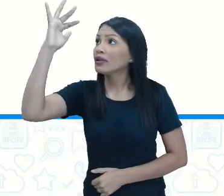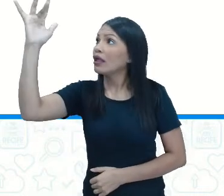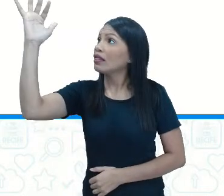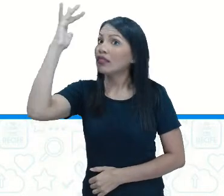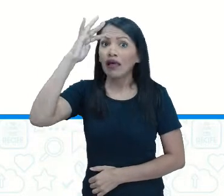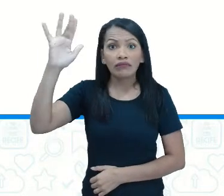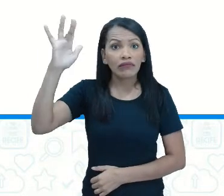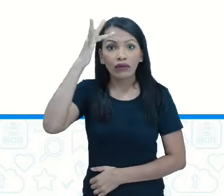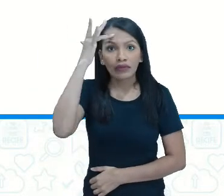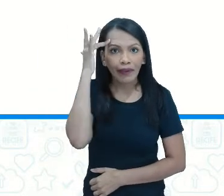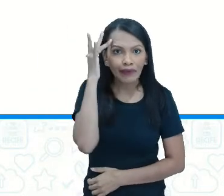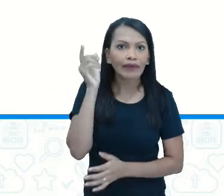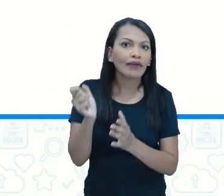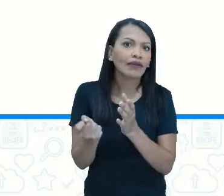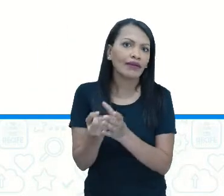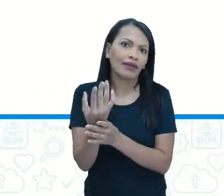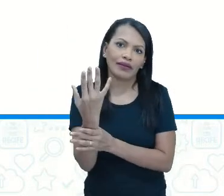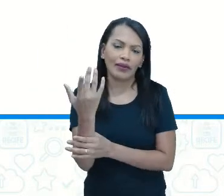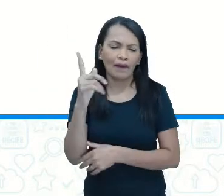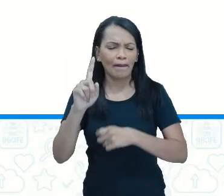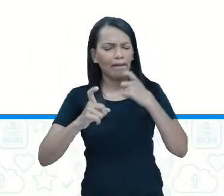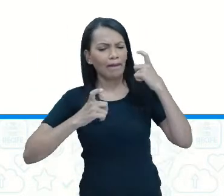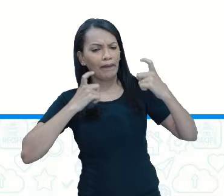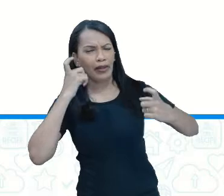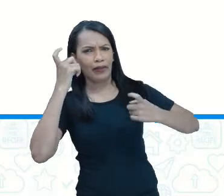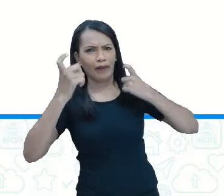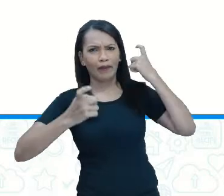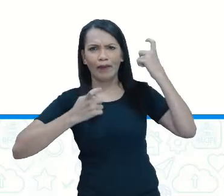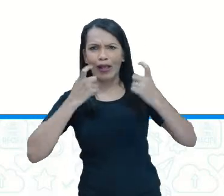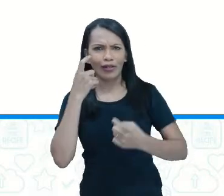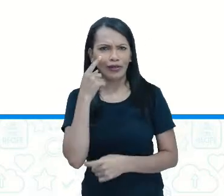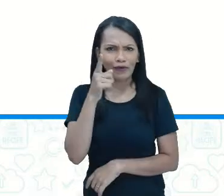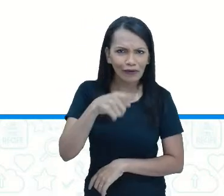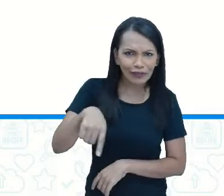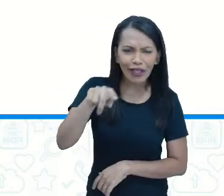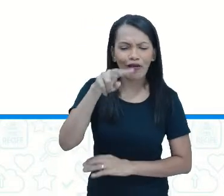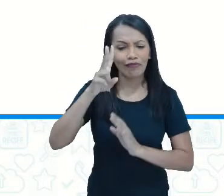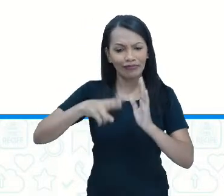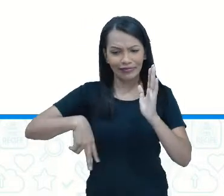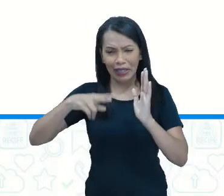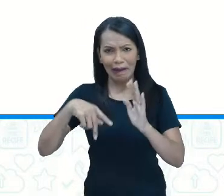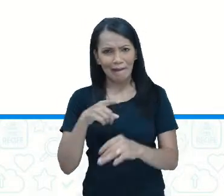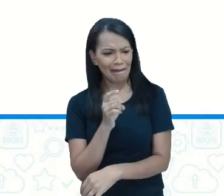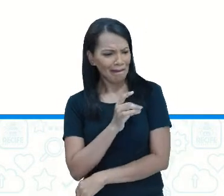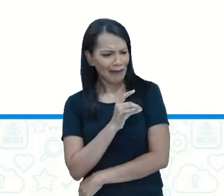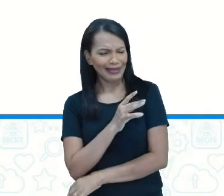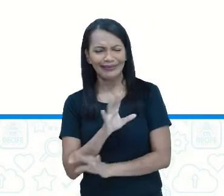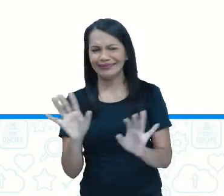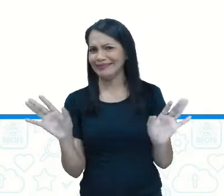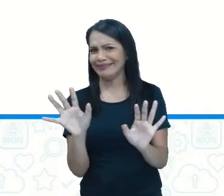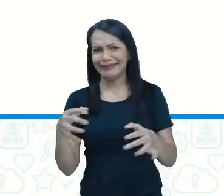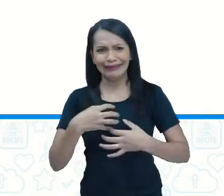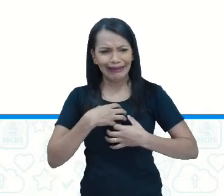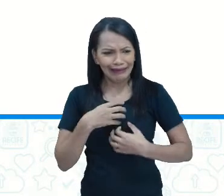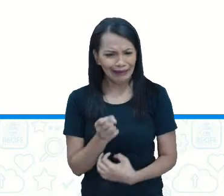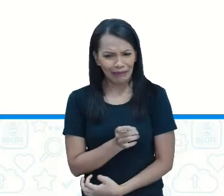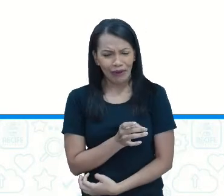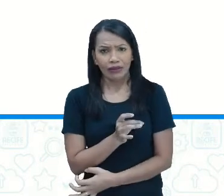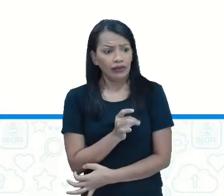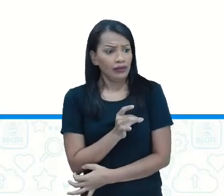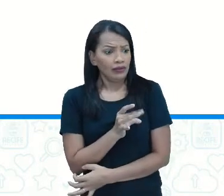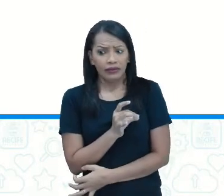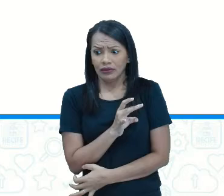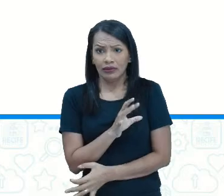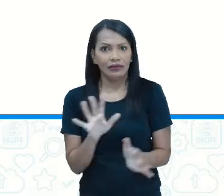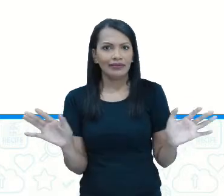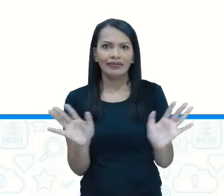criaram, tá? Então, nem se preocupe quando você fizer a leitura de uma lenda que sentir medo.